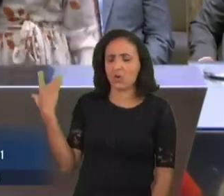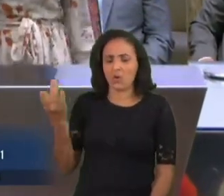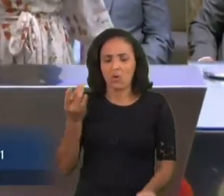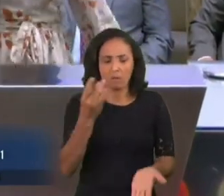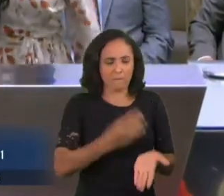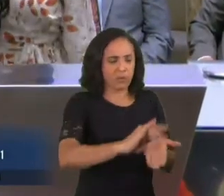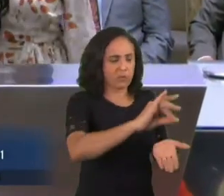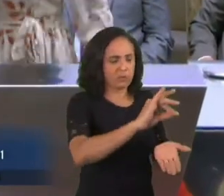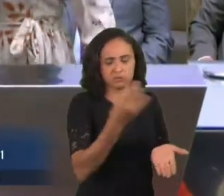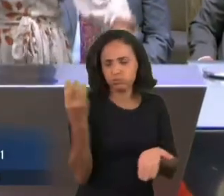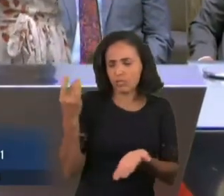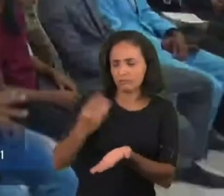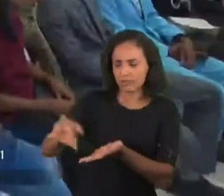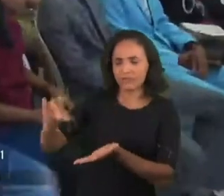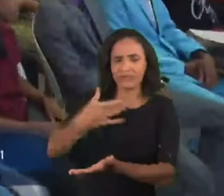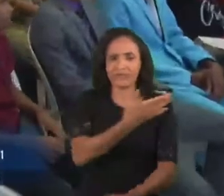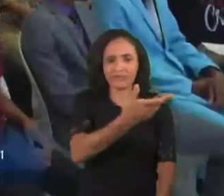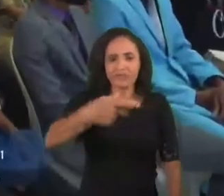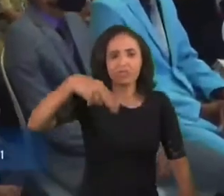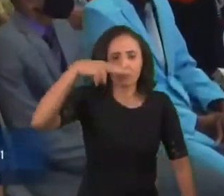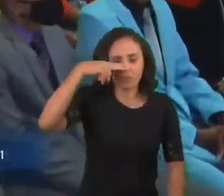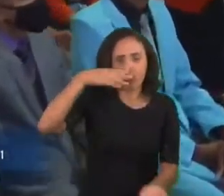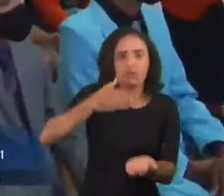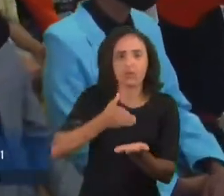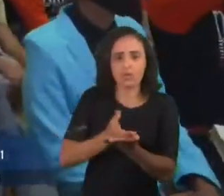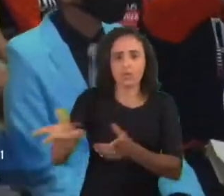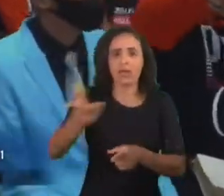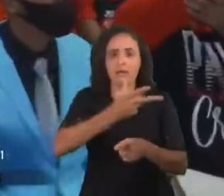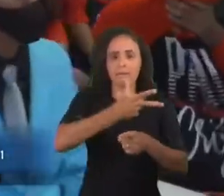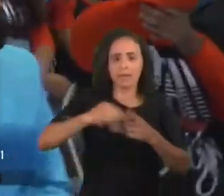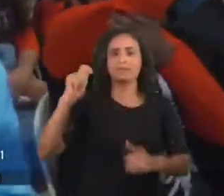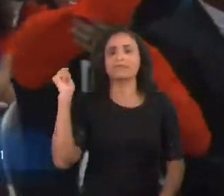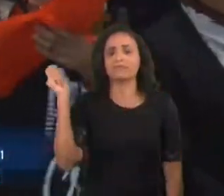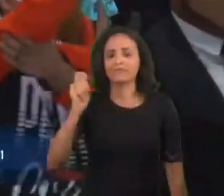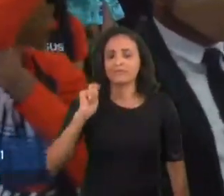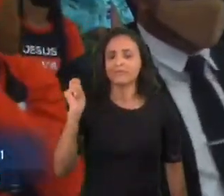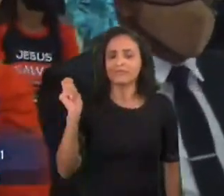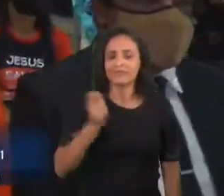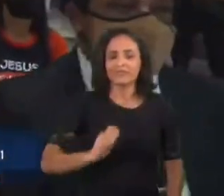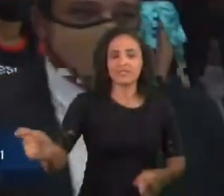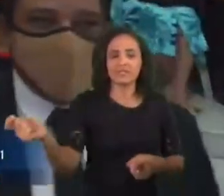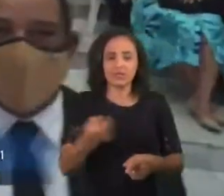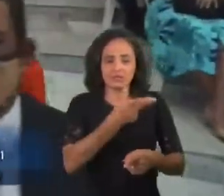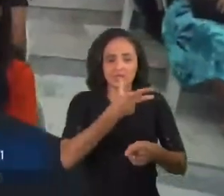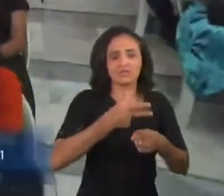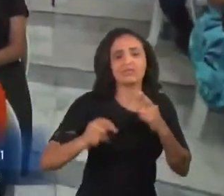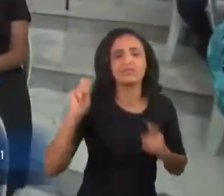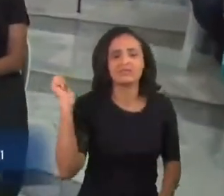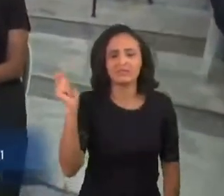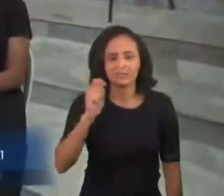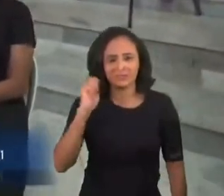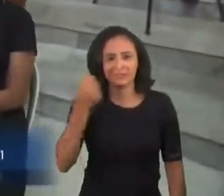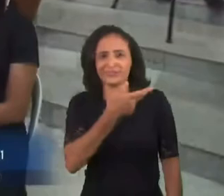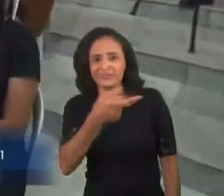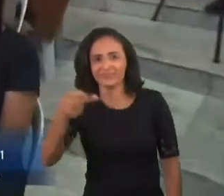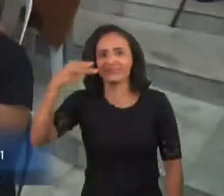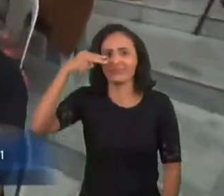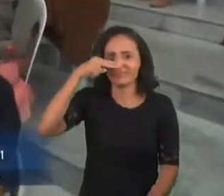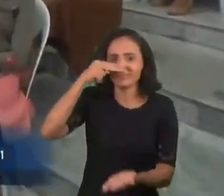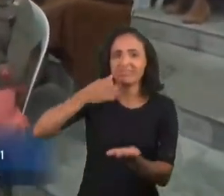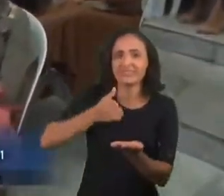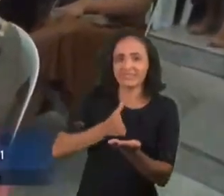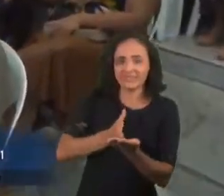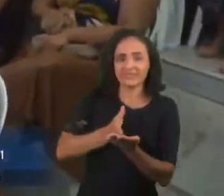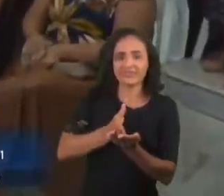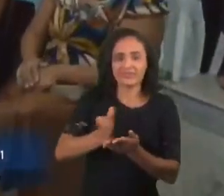E você vencendo, vencendo, vencendo, vencendo, vencendo, vencendo, vencendo,